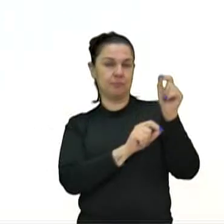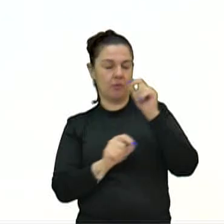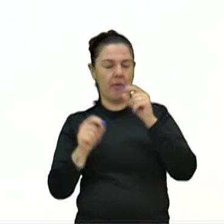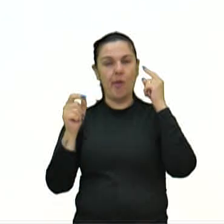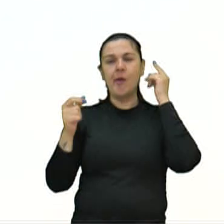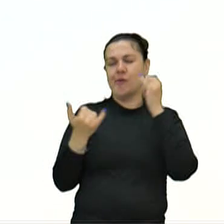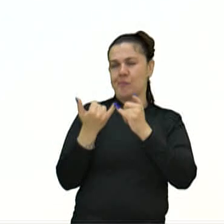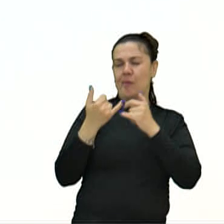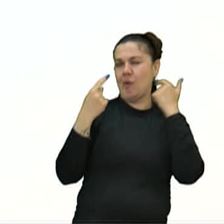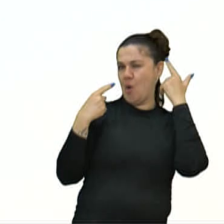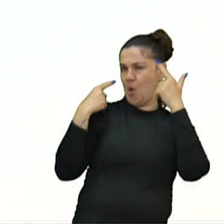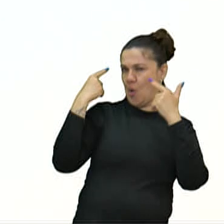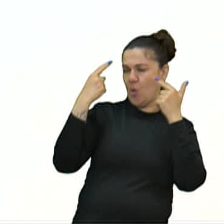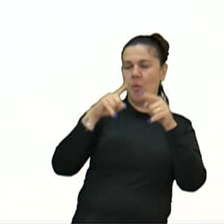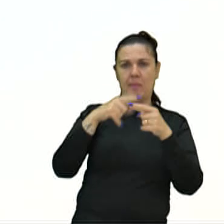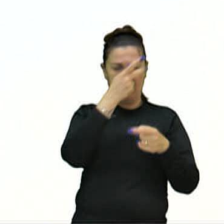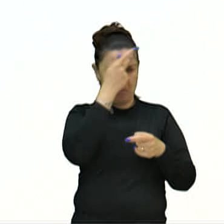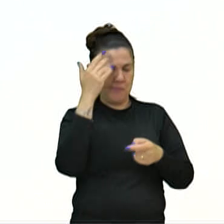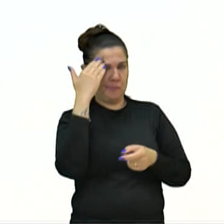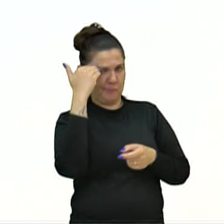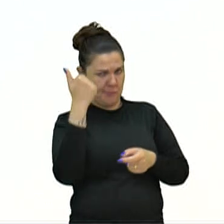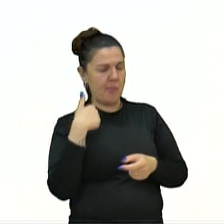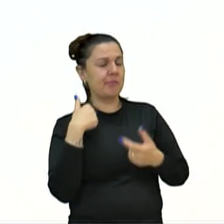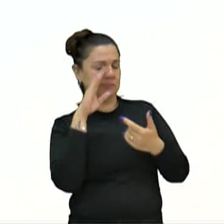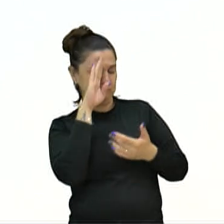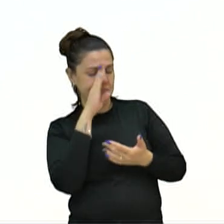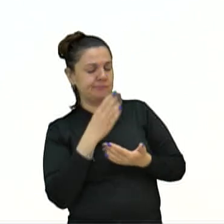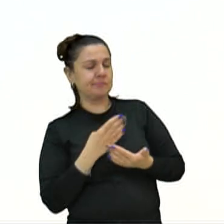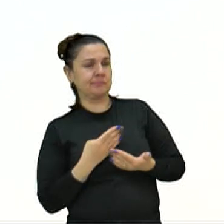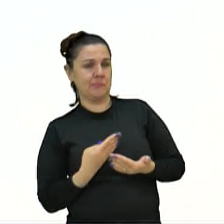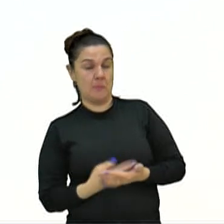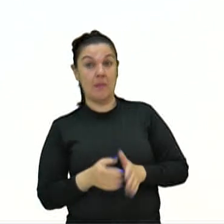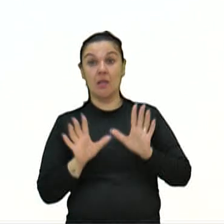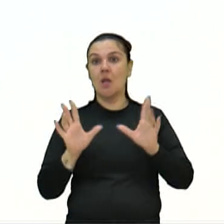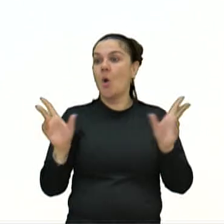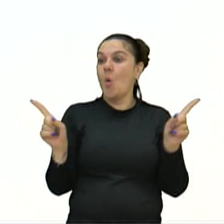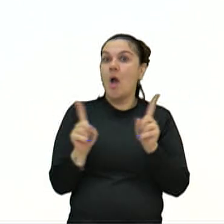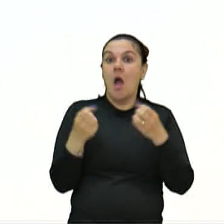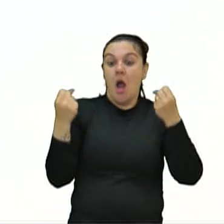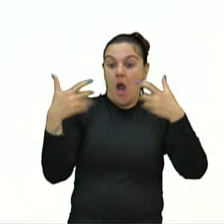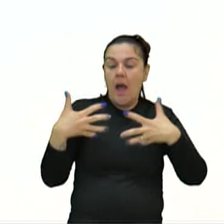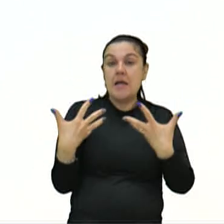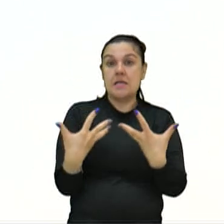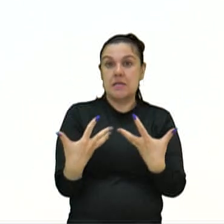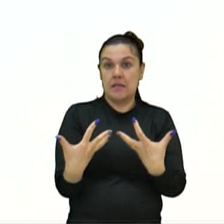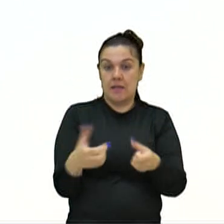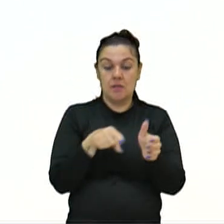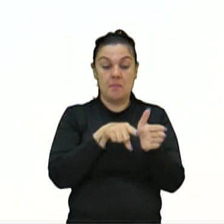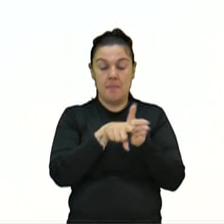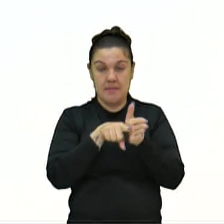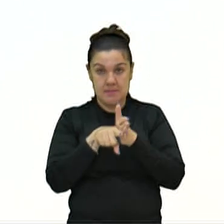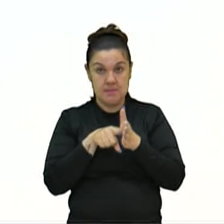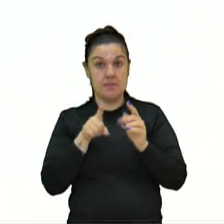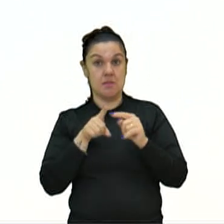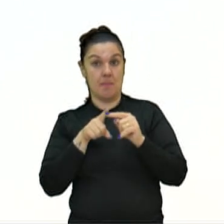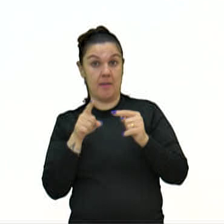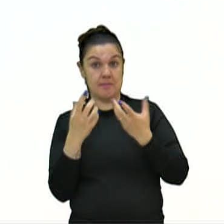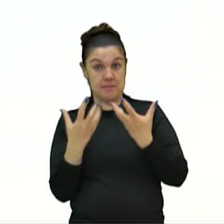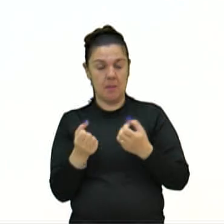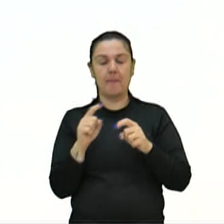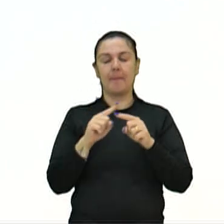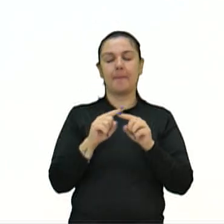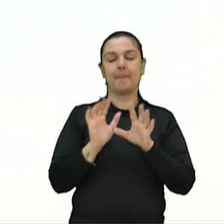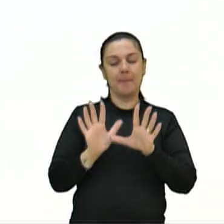tem alguns cientistas, inclusive renomados, que defendem ela. Tá? Então, ela não é tão aceita assim na comunidade científica, não é a mais